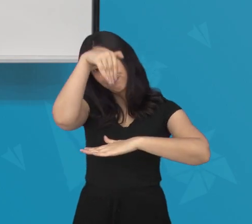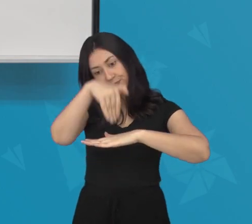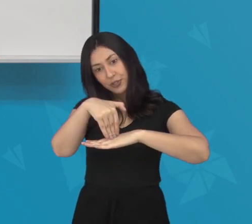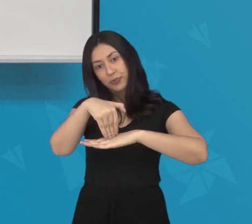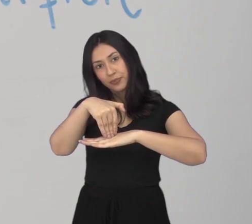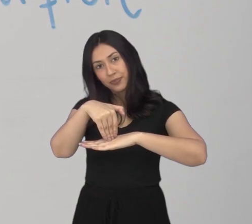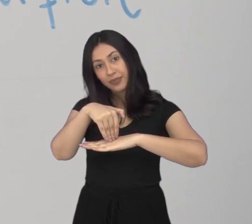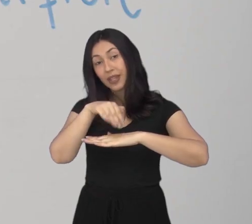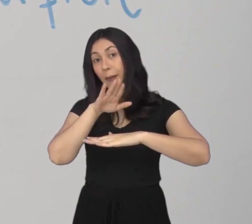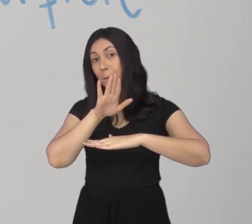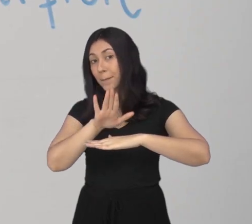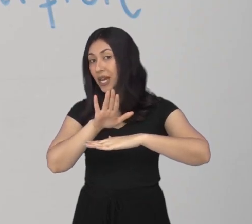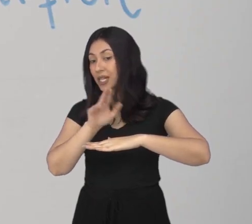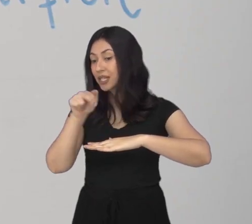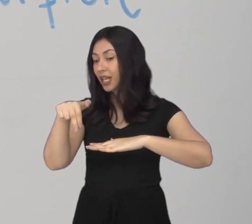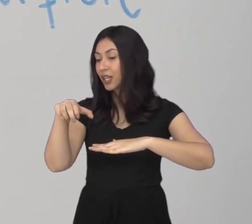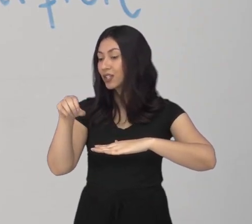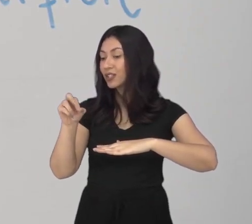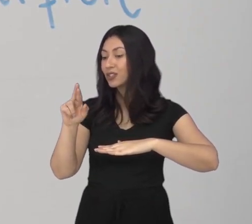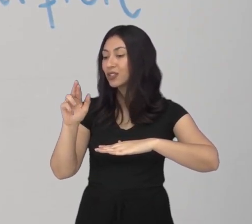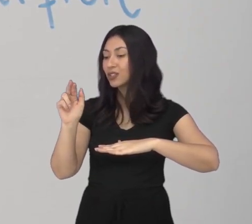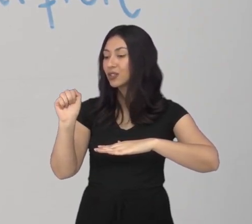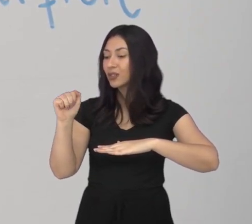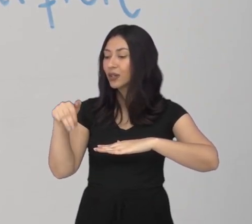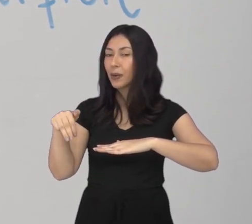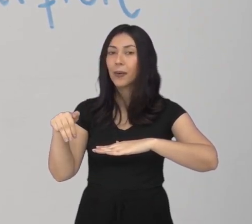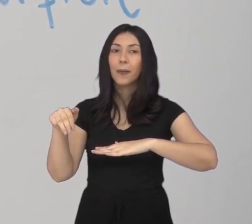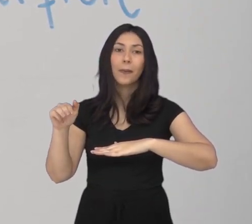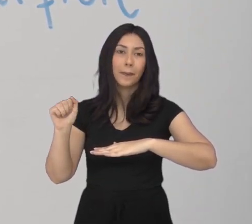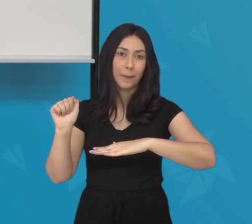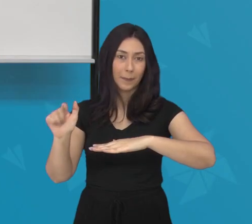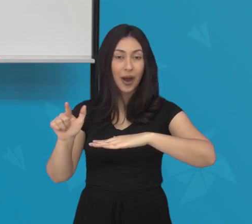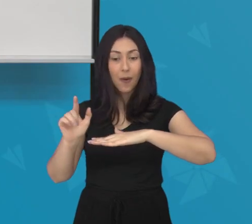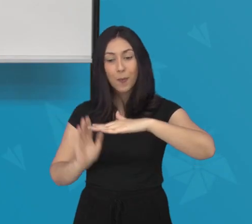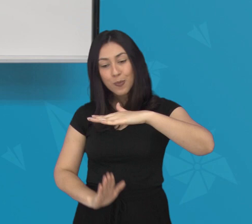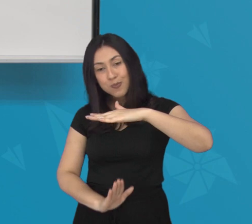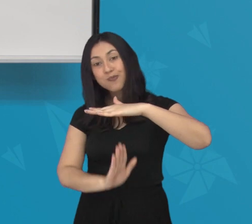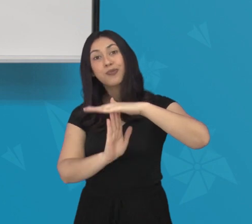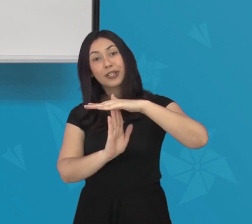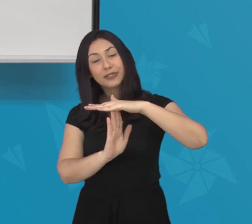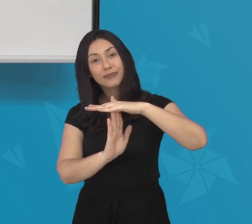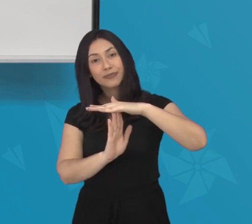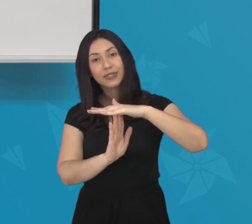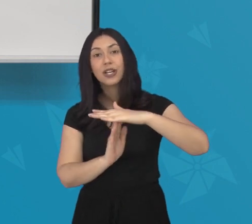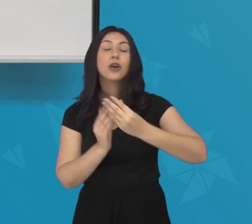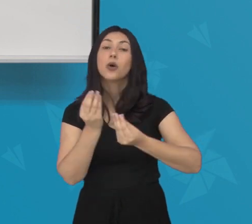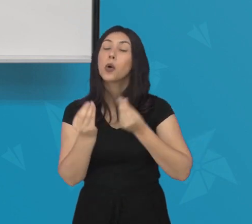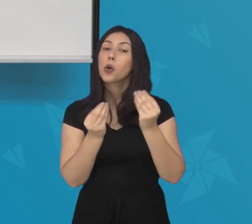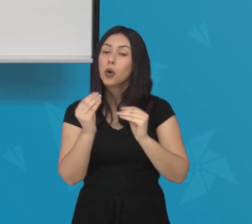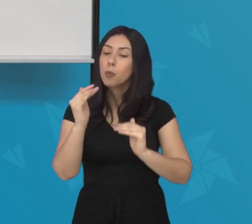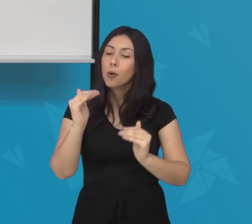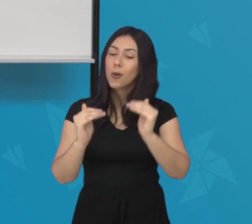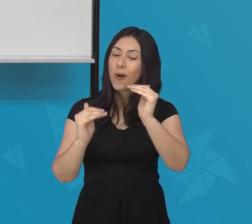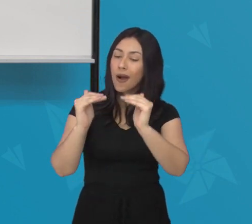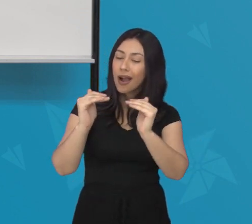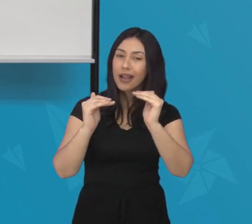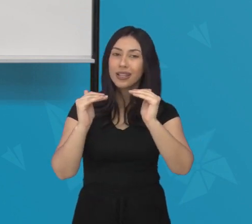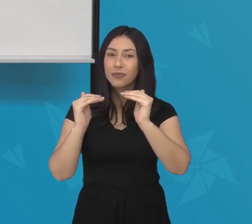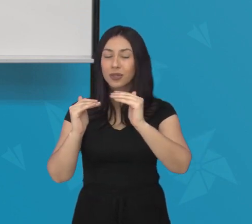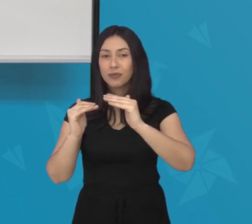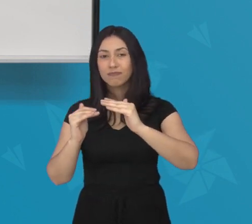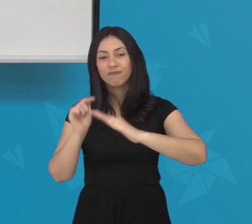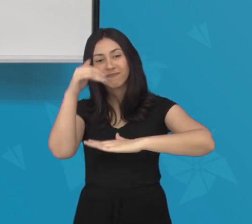perpendicular à superfície. Para que um objeto fique em equilíbrio, essas duas forças têm que se anular. Então, apesar de elas terem o